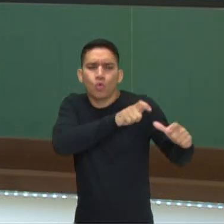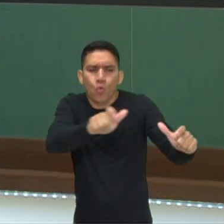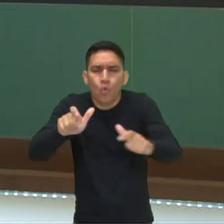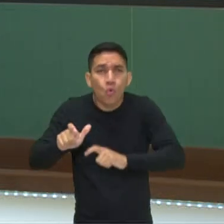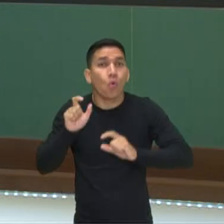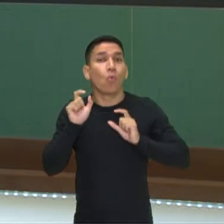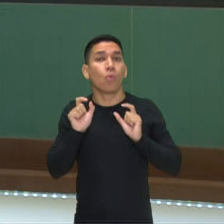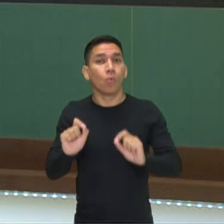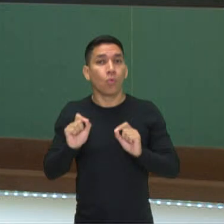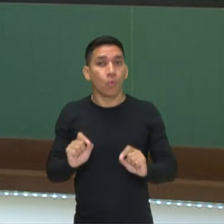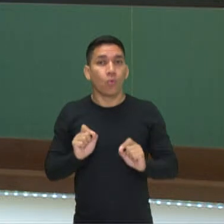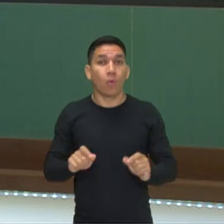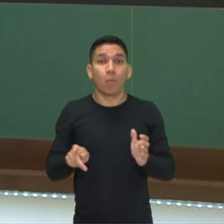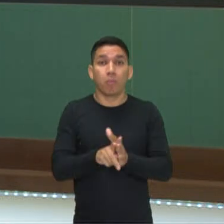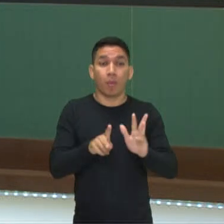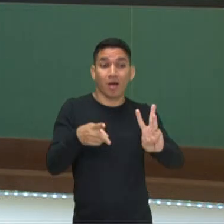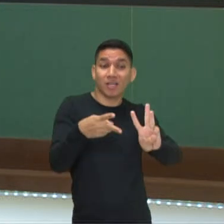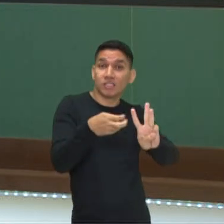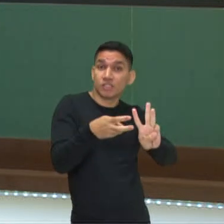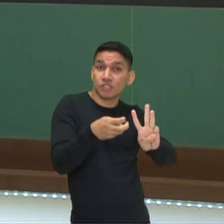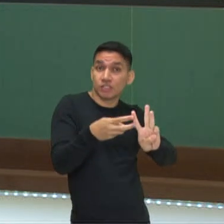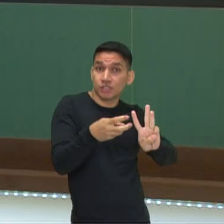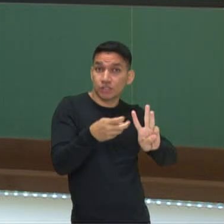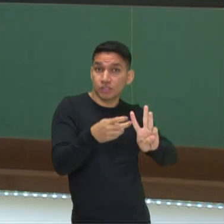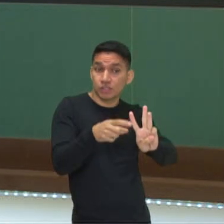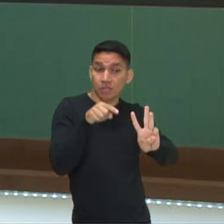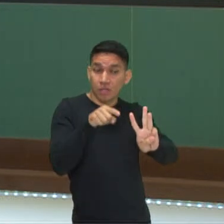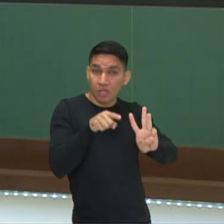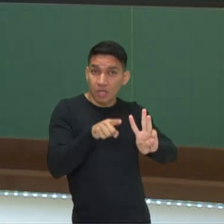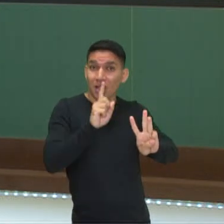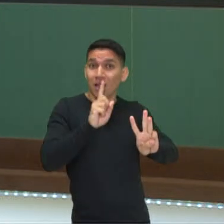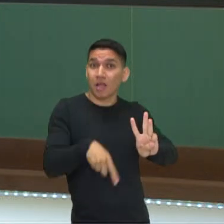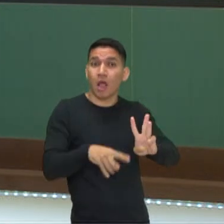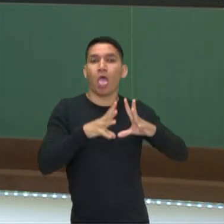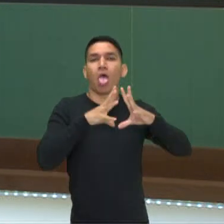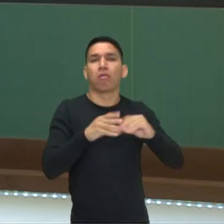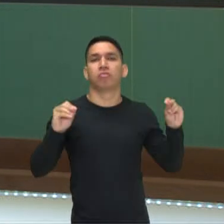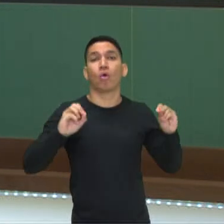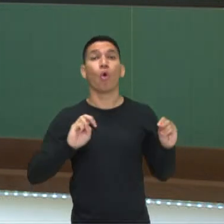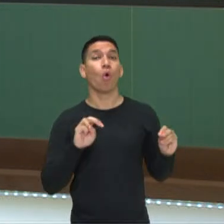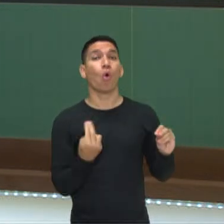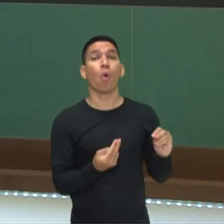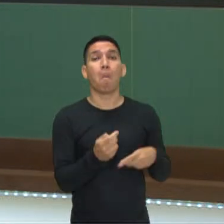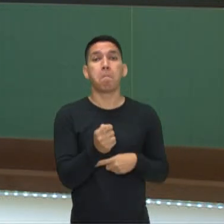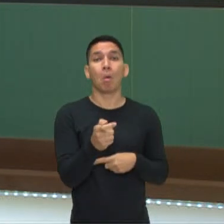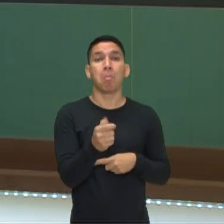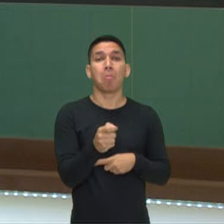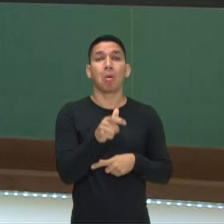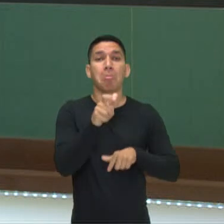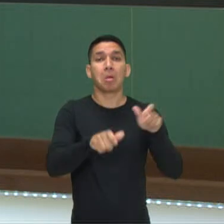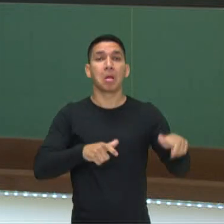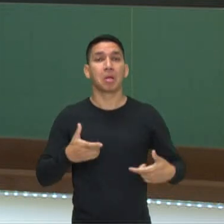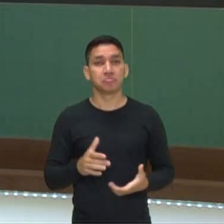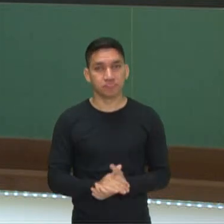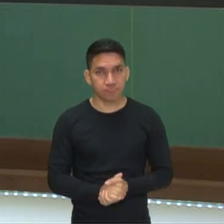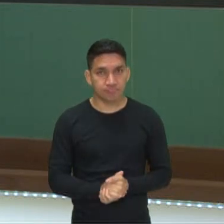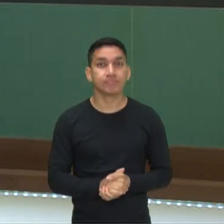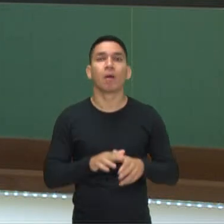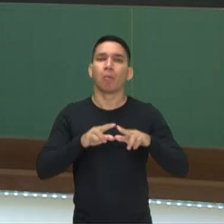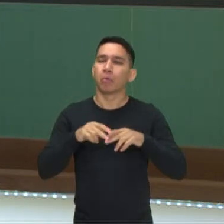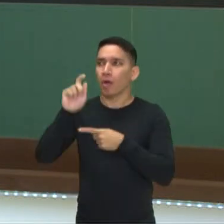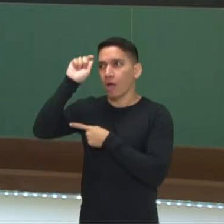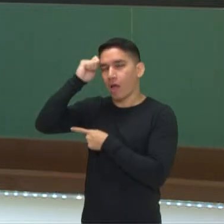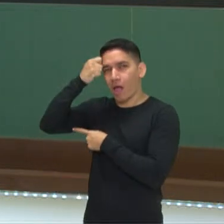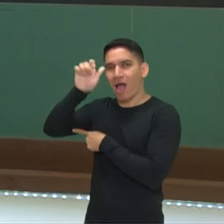quais os indígenas, os povos originários, tinham sido ou dizimados ou estavam uma população muito pequena. E eles vão ser